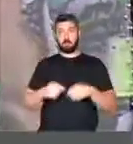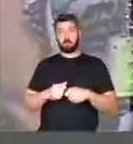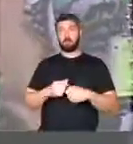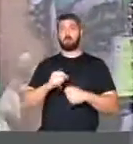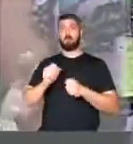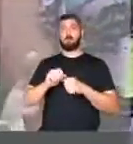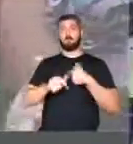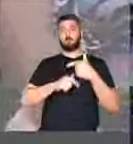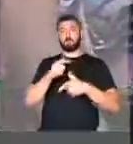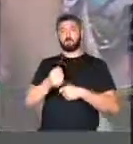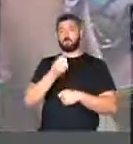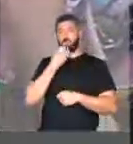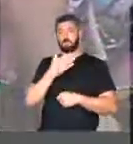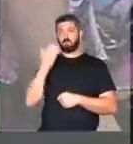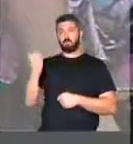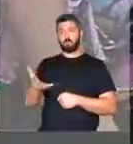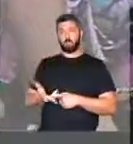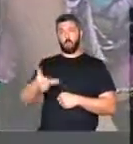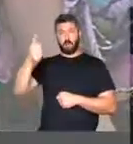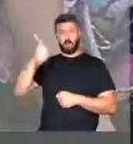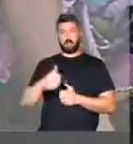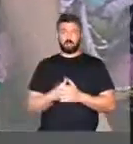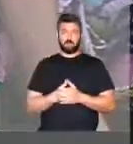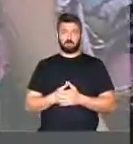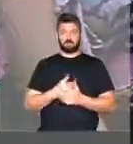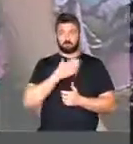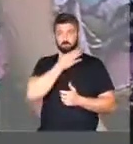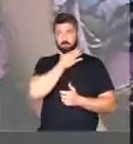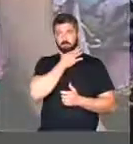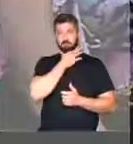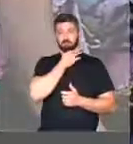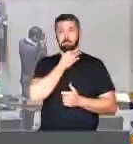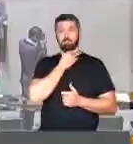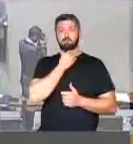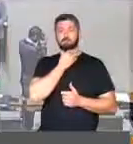desempenhar um trabalho de qualidade para o povo brasileiro. Muito obrigado. PRB, PR.